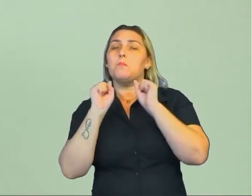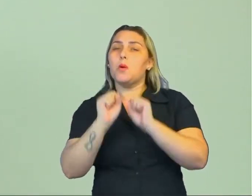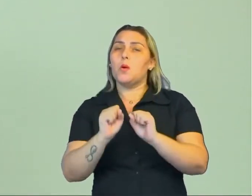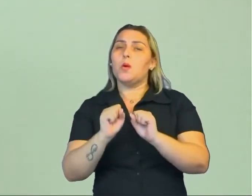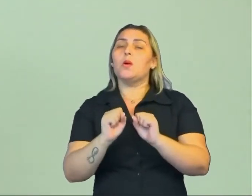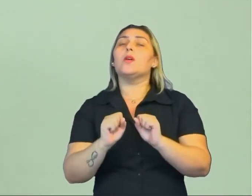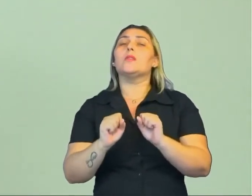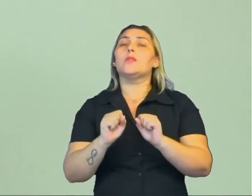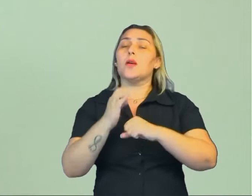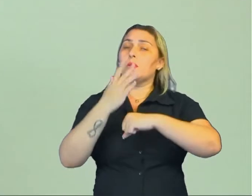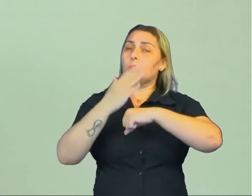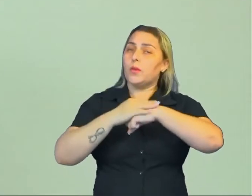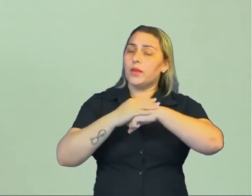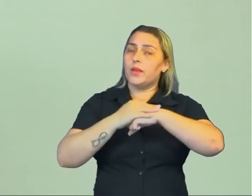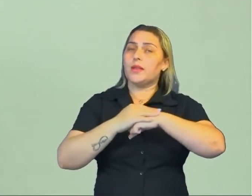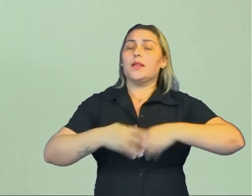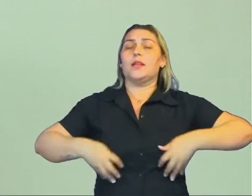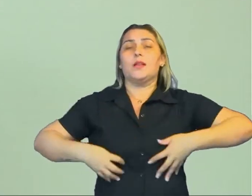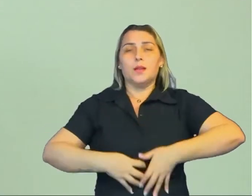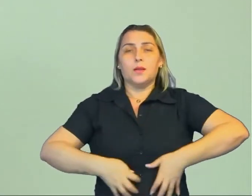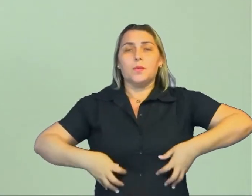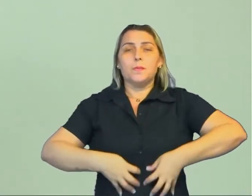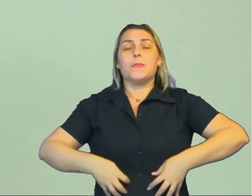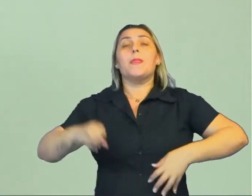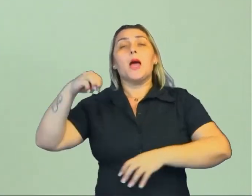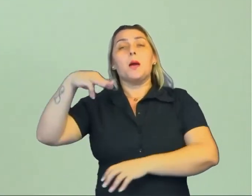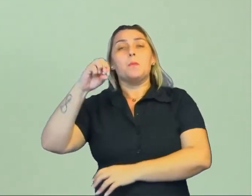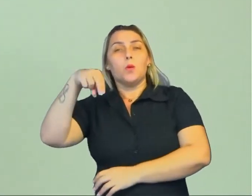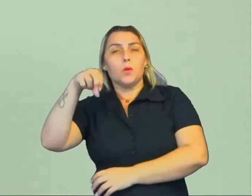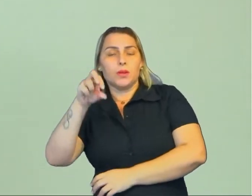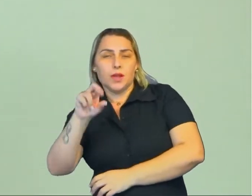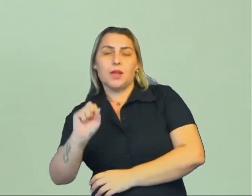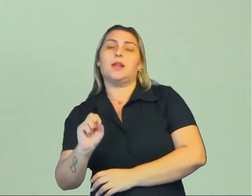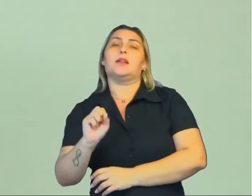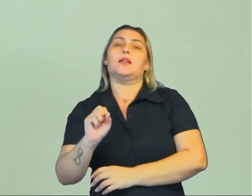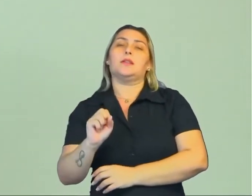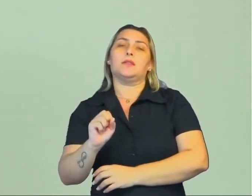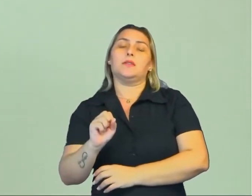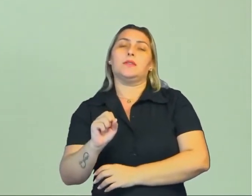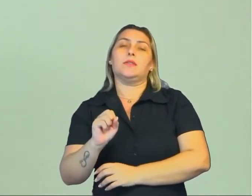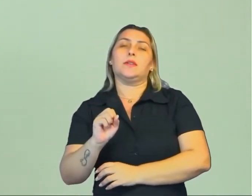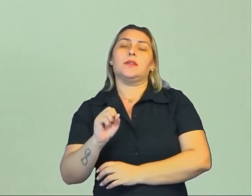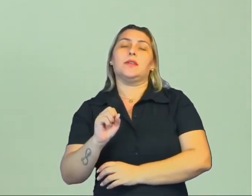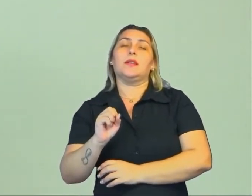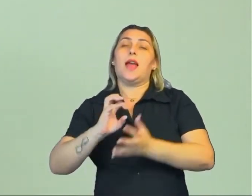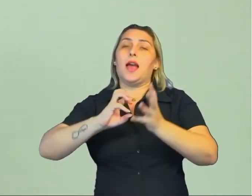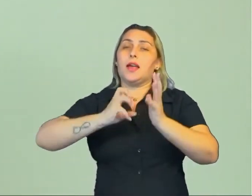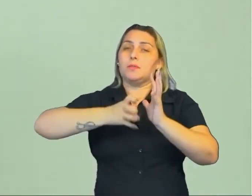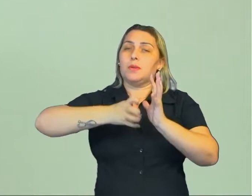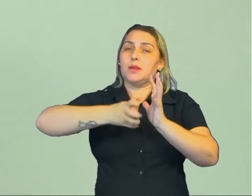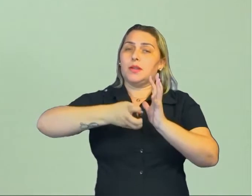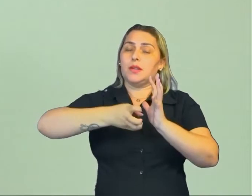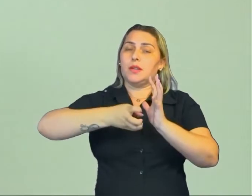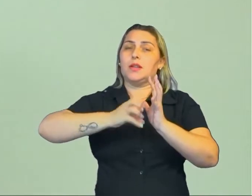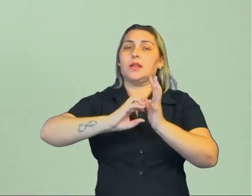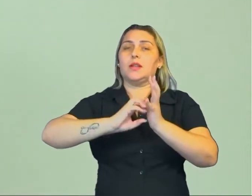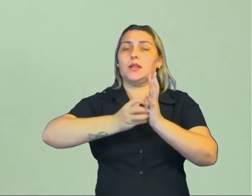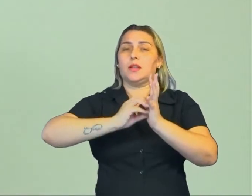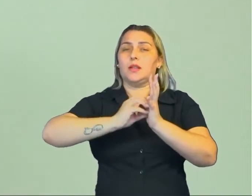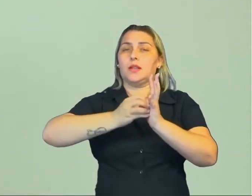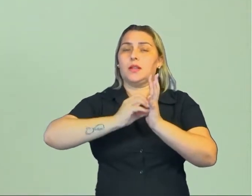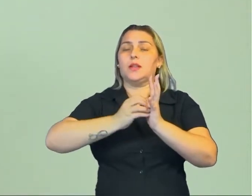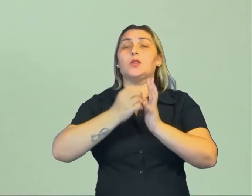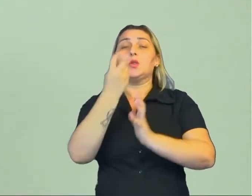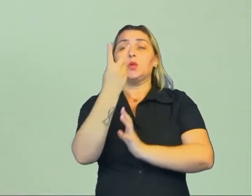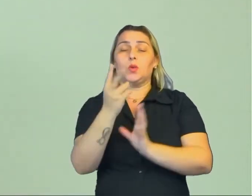causar algum dano. Temos o reino monera, que são as bactérias. Essas bactérias também, elas se dividem em 2